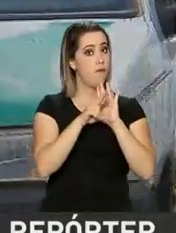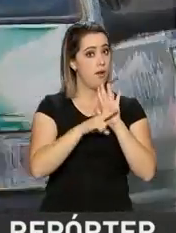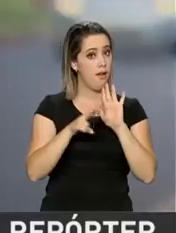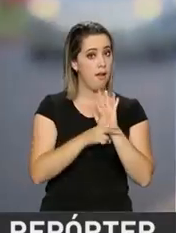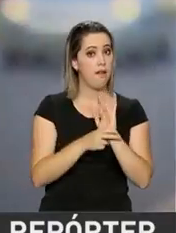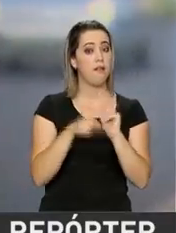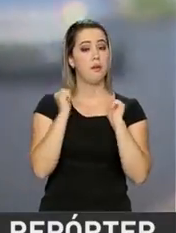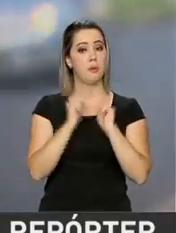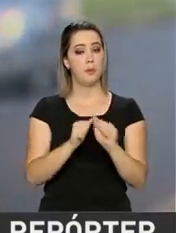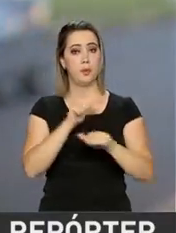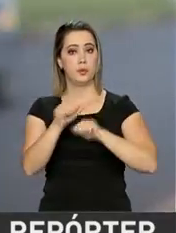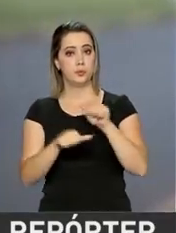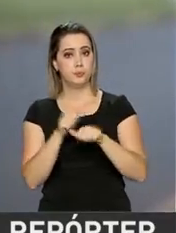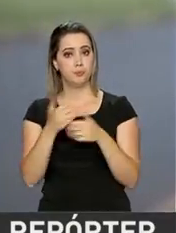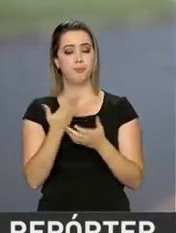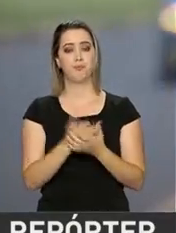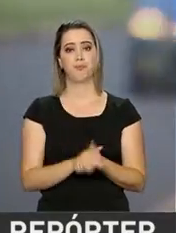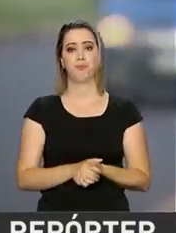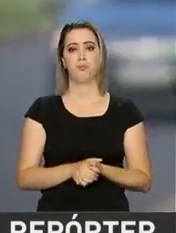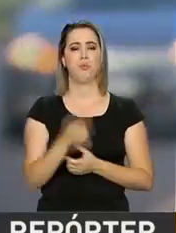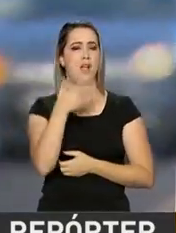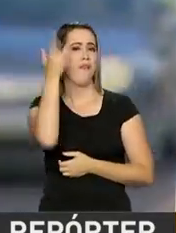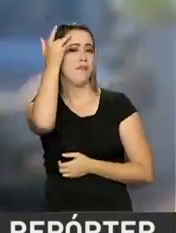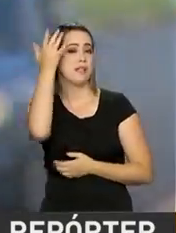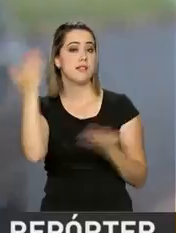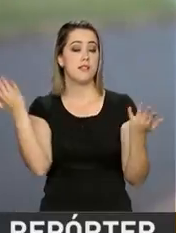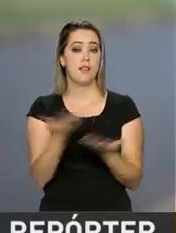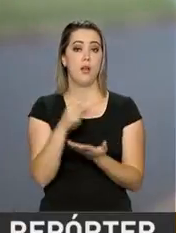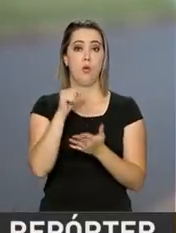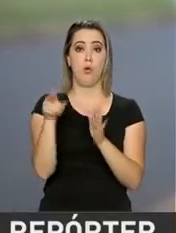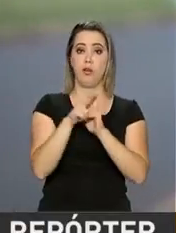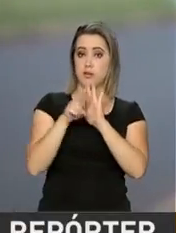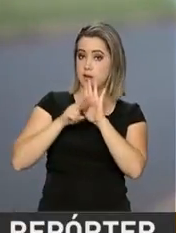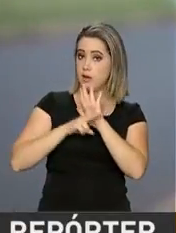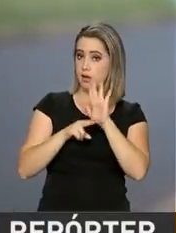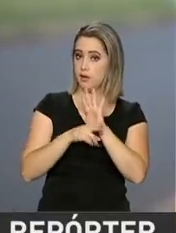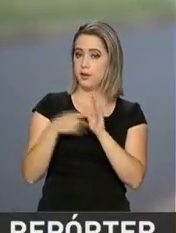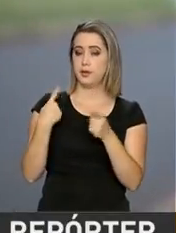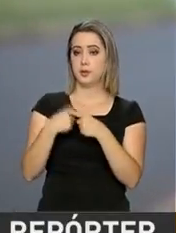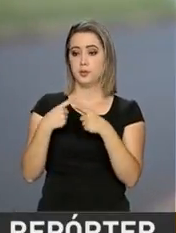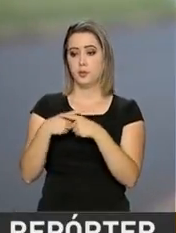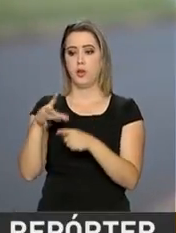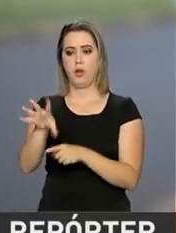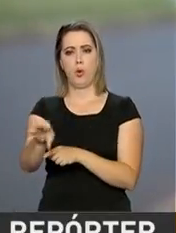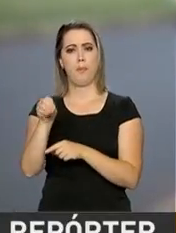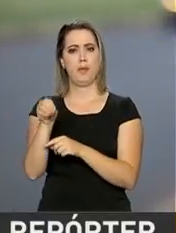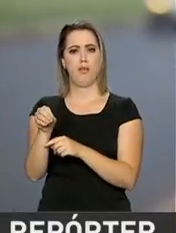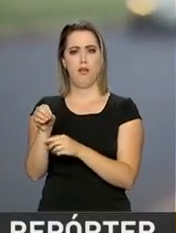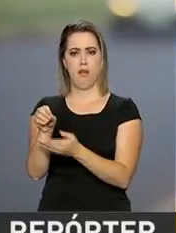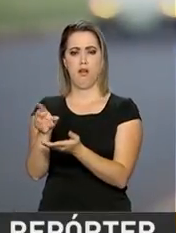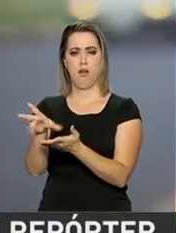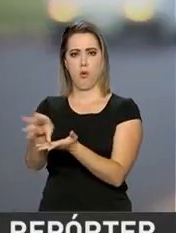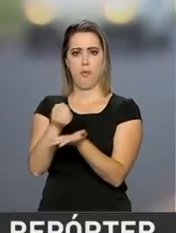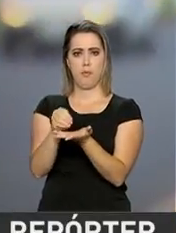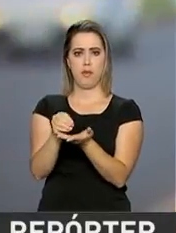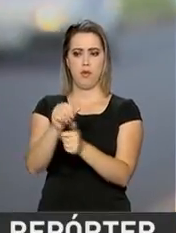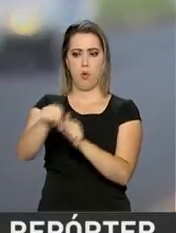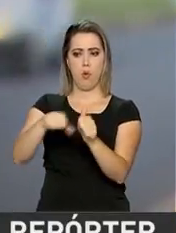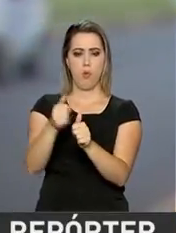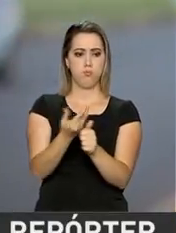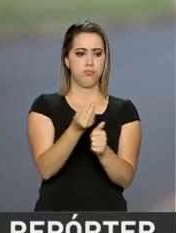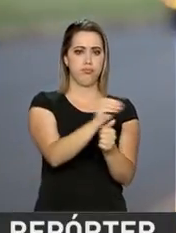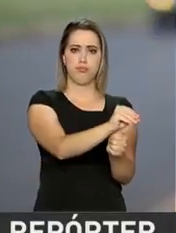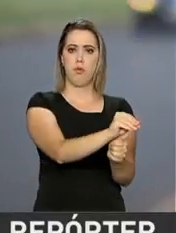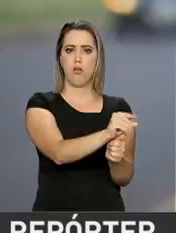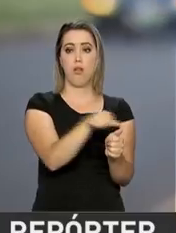resolução a medida vai facilitar e simplificar a troca de placas clonadas a partir de agora o condutor que tiver a placa do seu